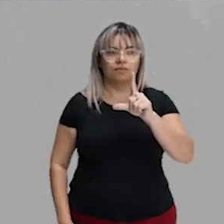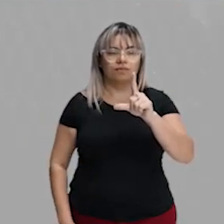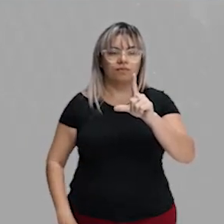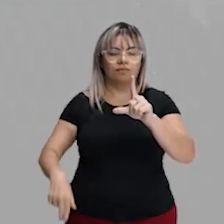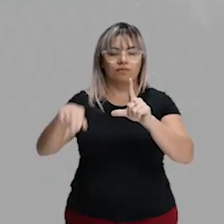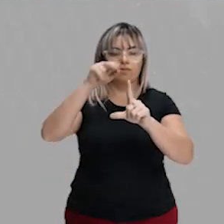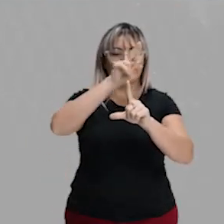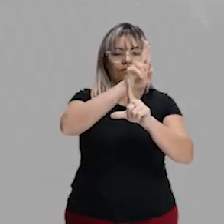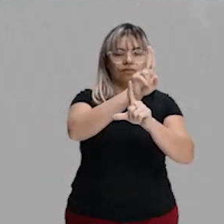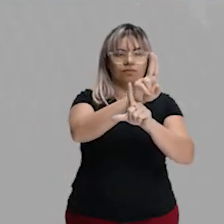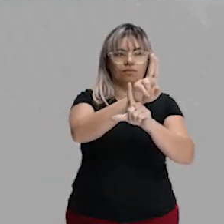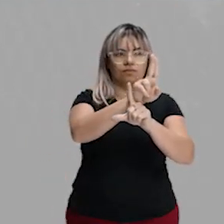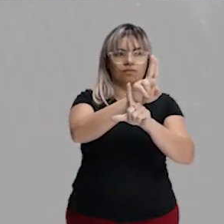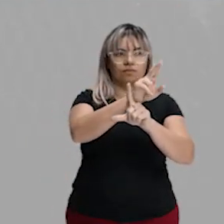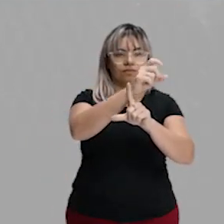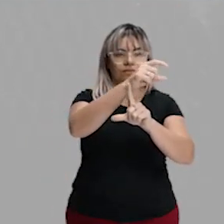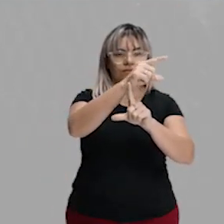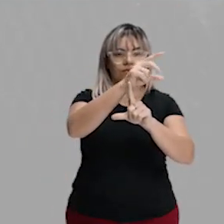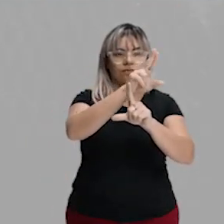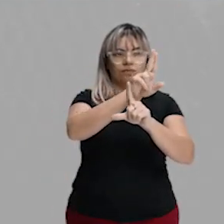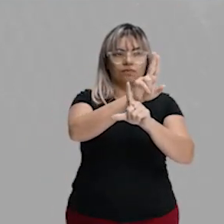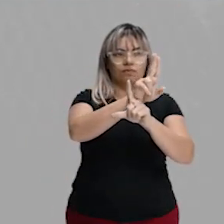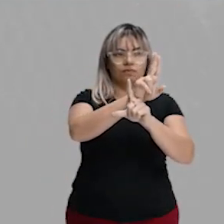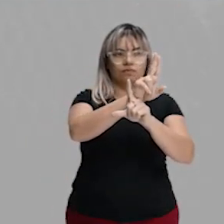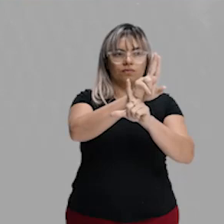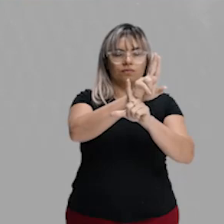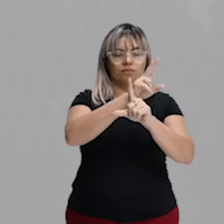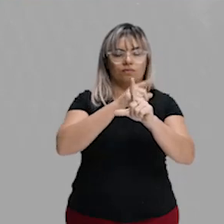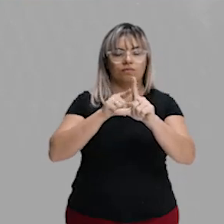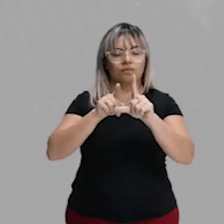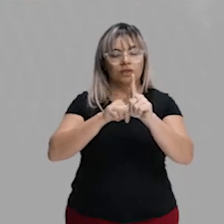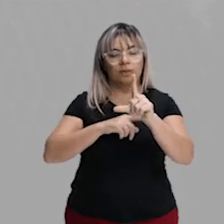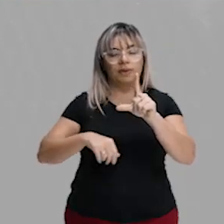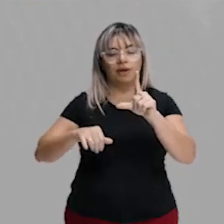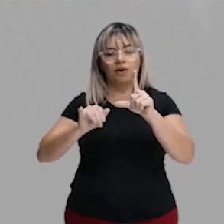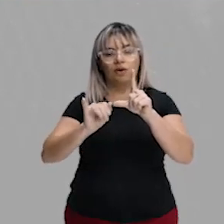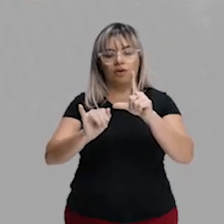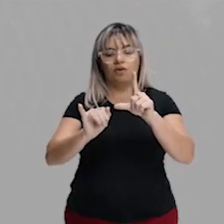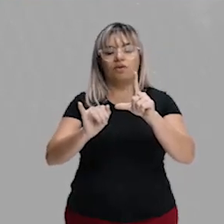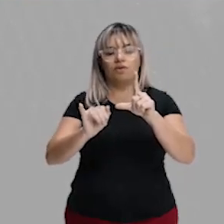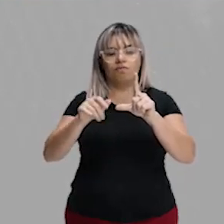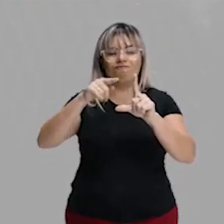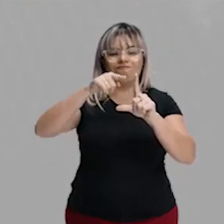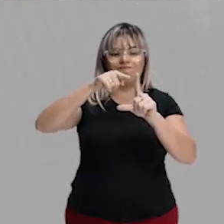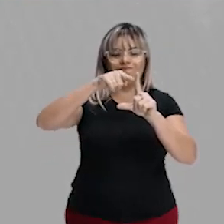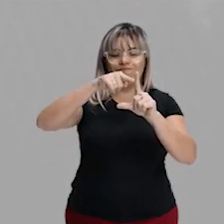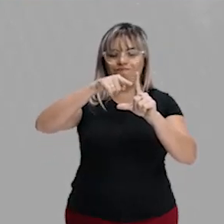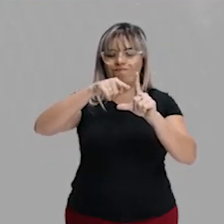DDP e corrente, tá certo? Então o gráfico ele vai ser uma